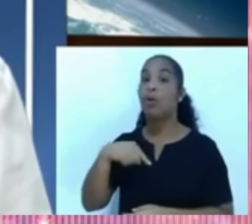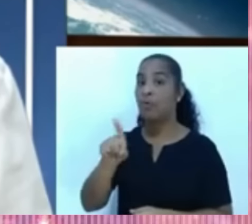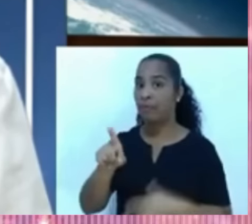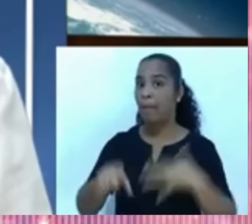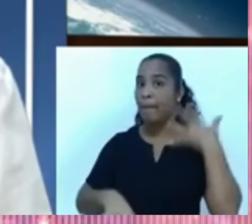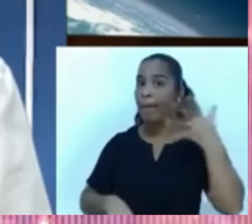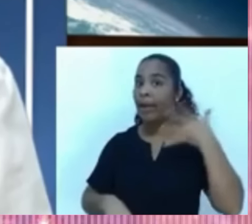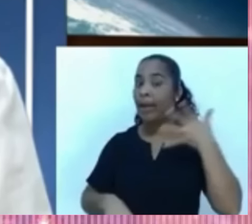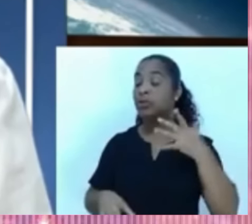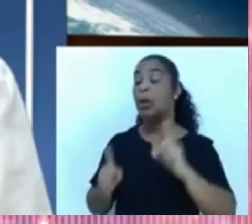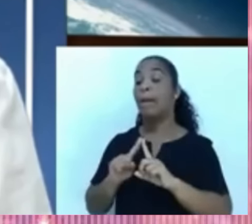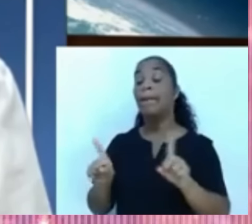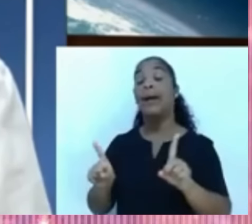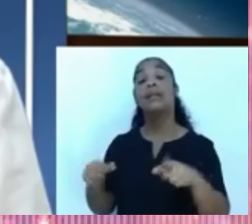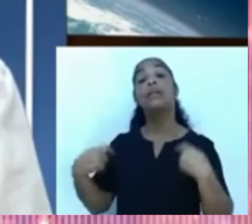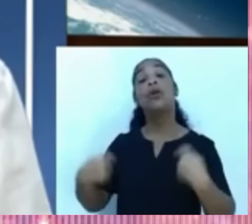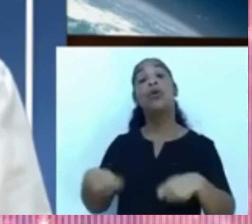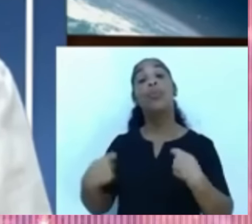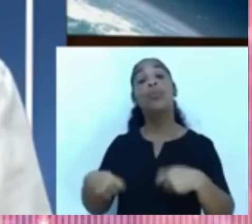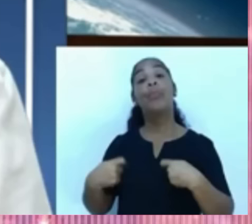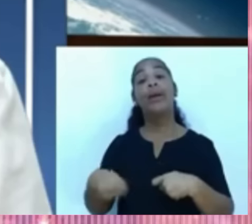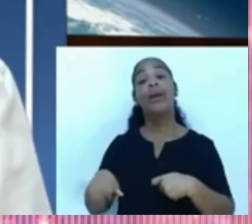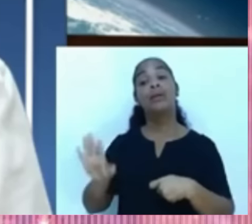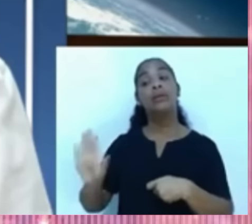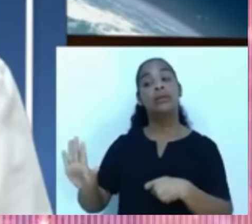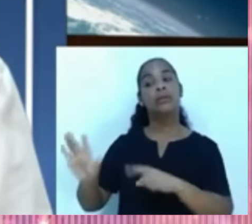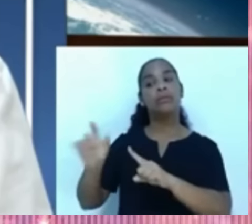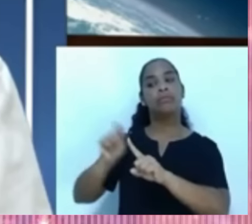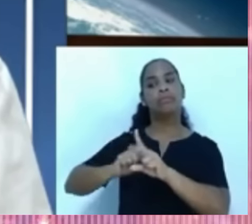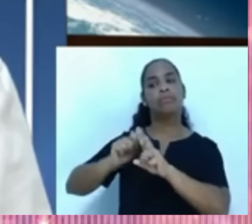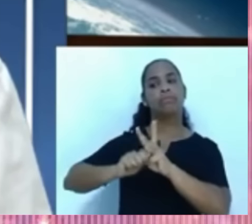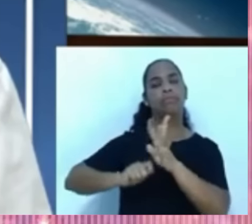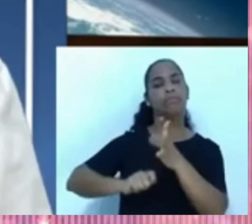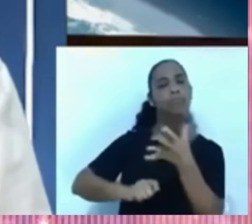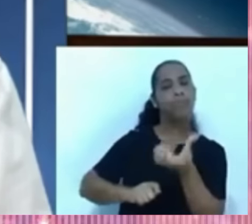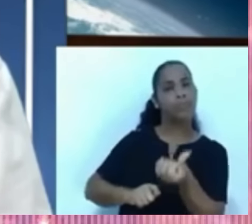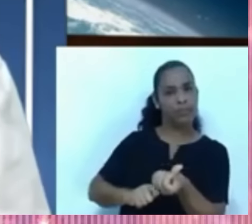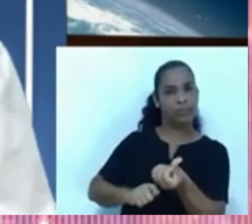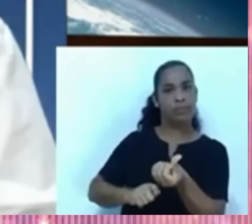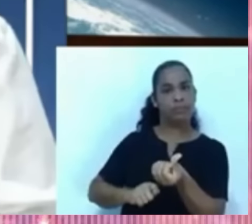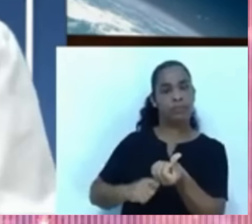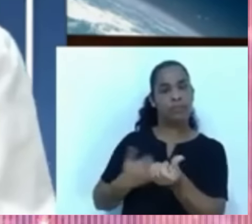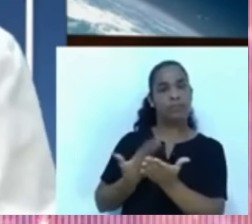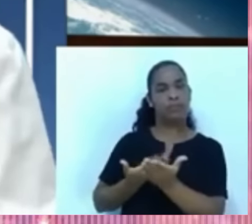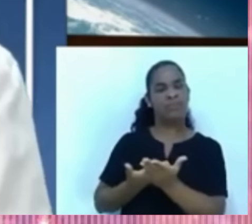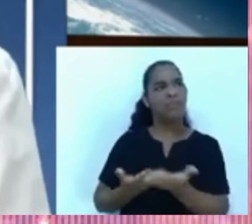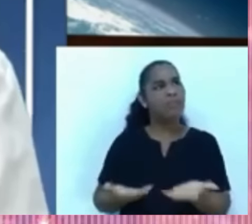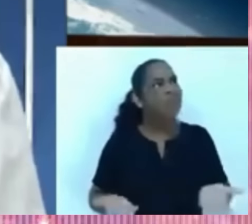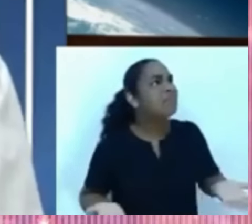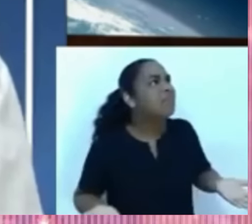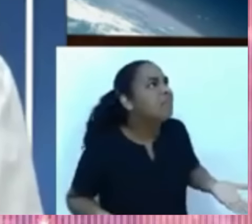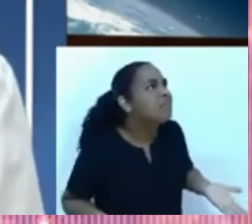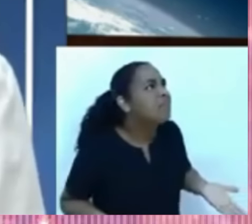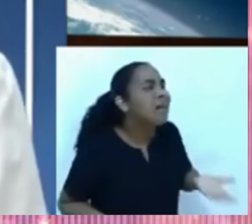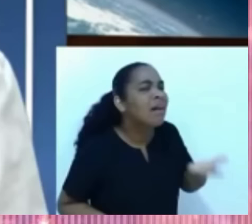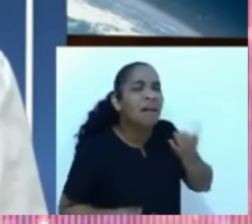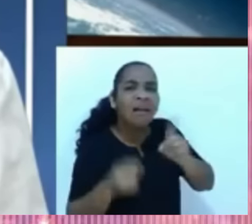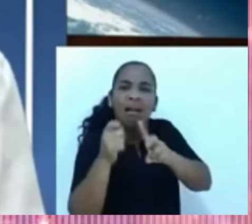eu necessito no mínimo de seis meses as pessoas sorriam mas se meses